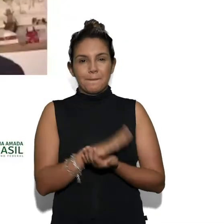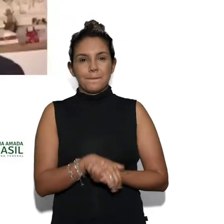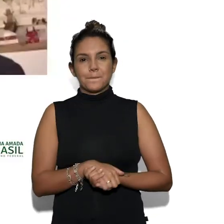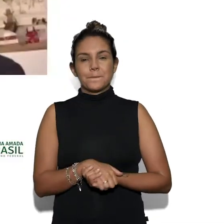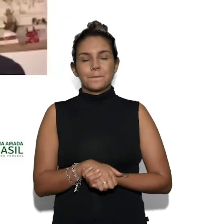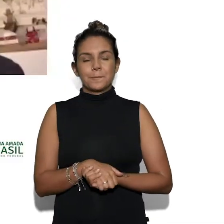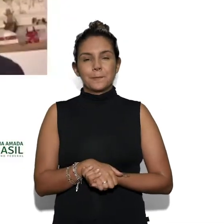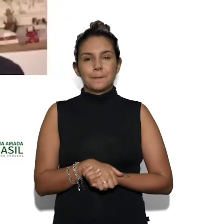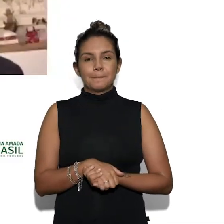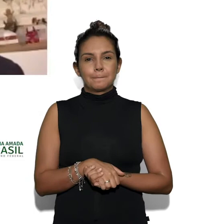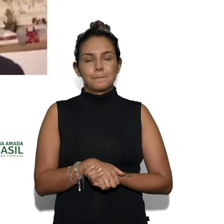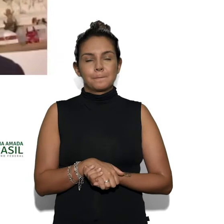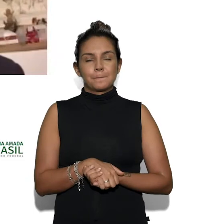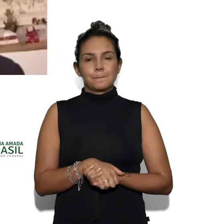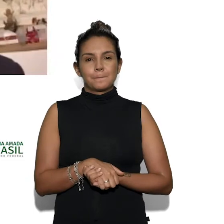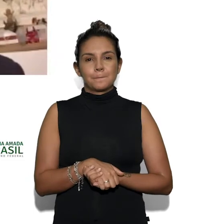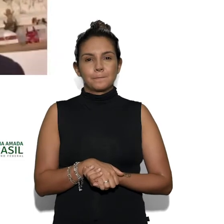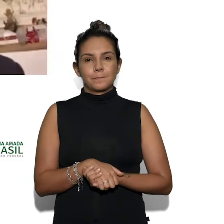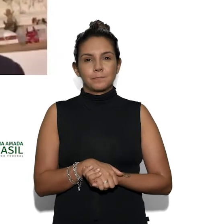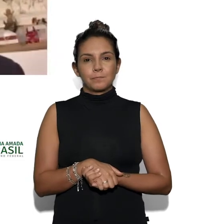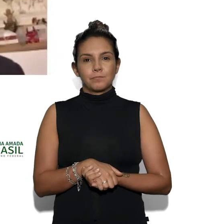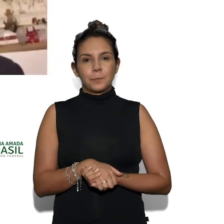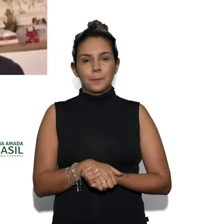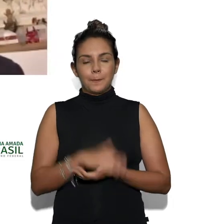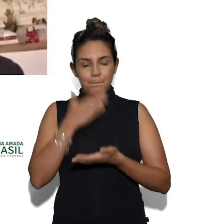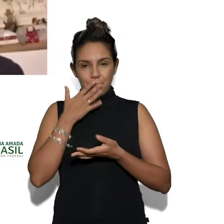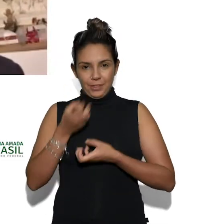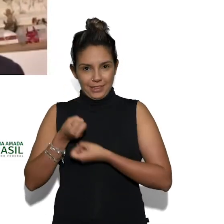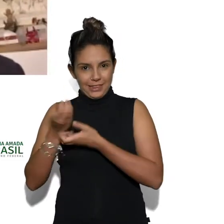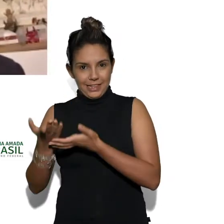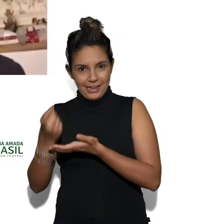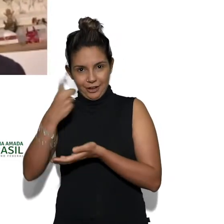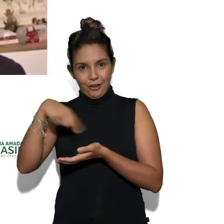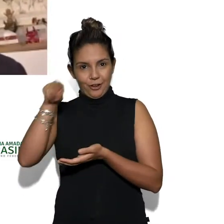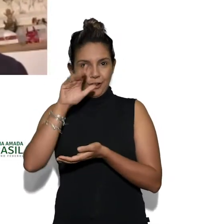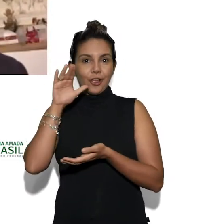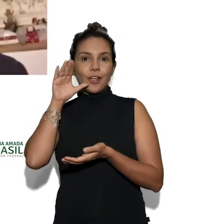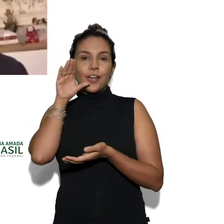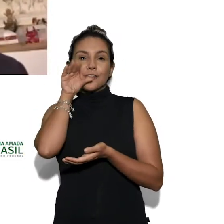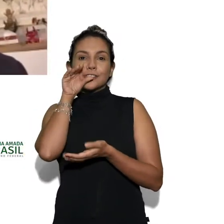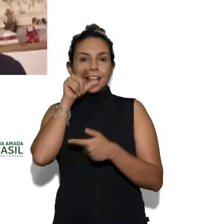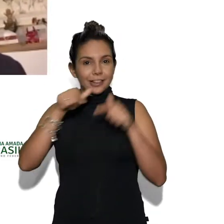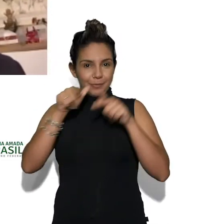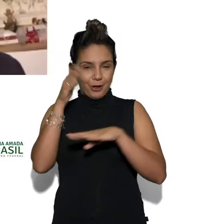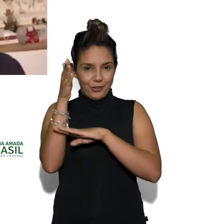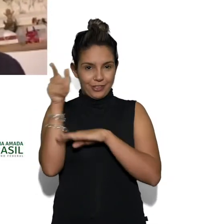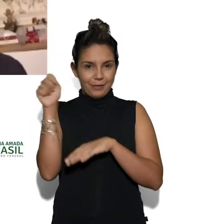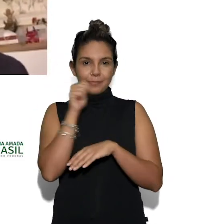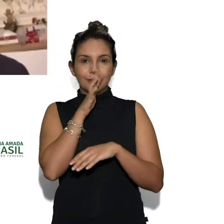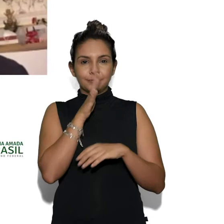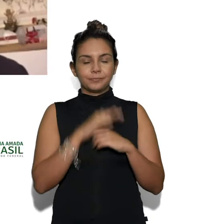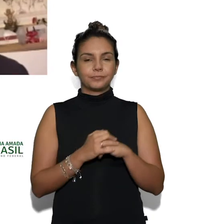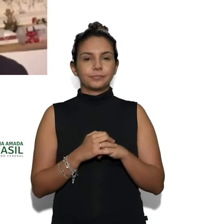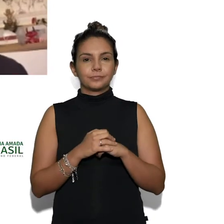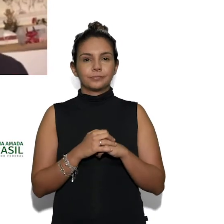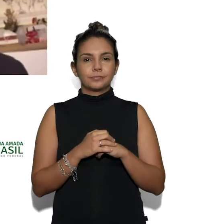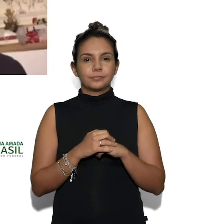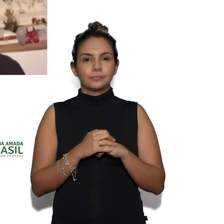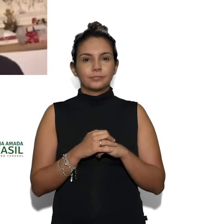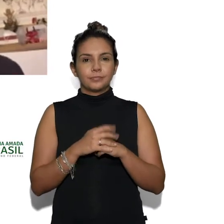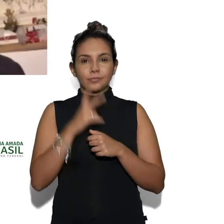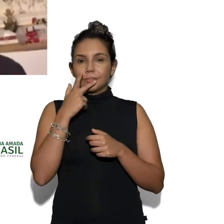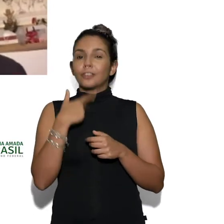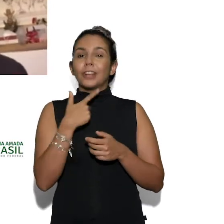Obrigado. Você pediu muito para serem entregues a eles e foram entregues, viu? Eu lamento não desenhar melhor,